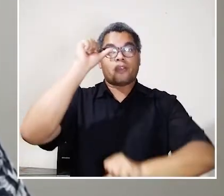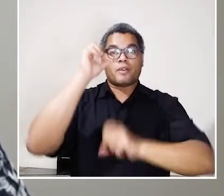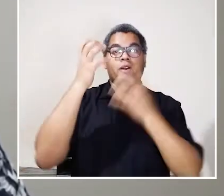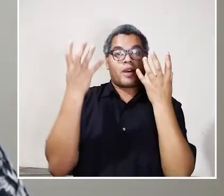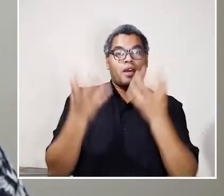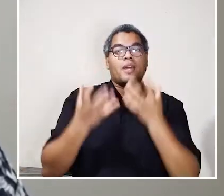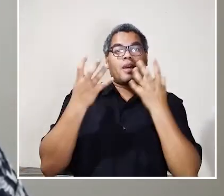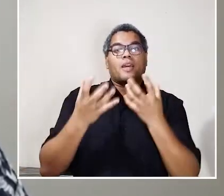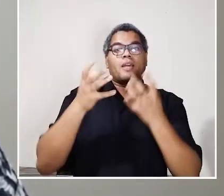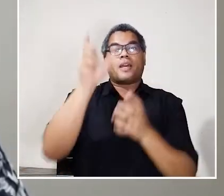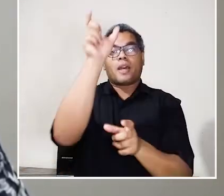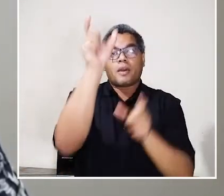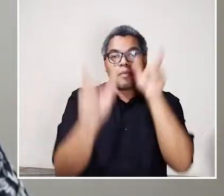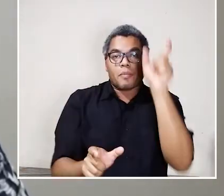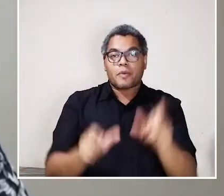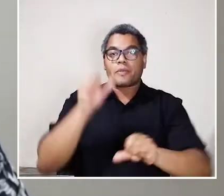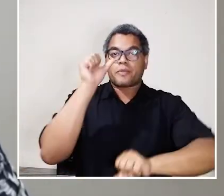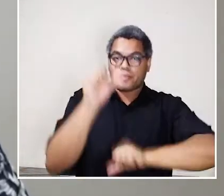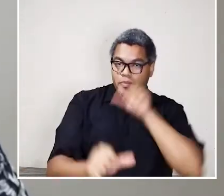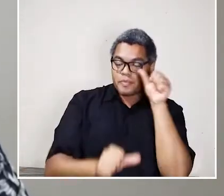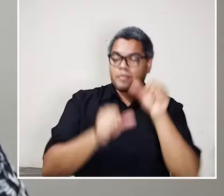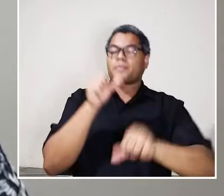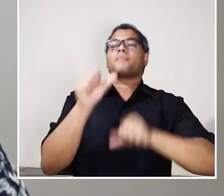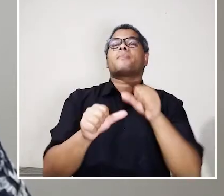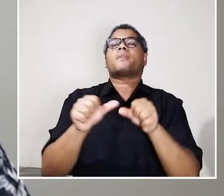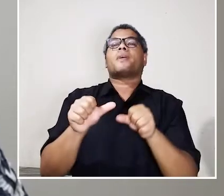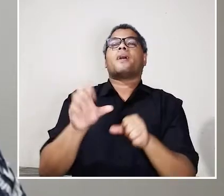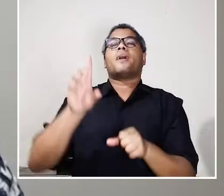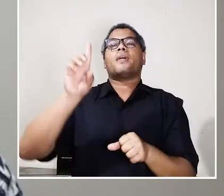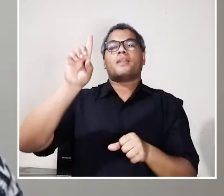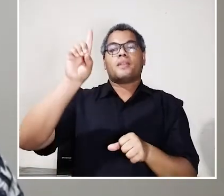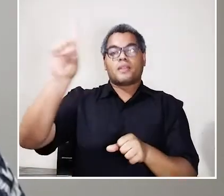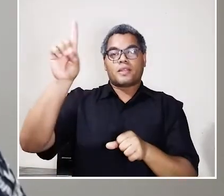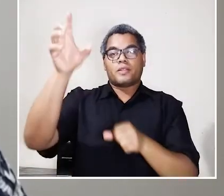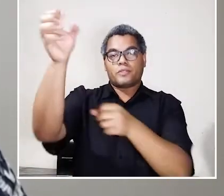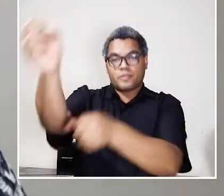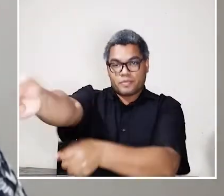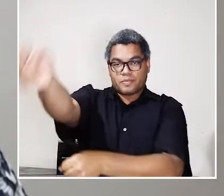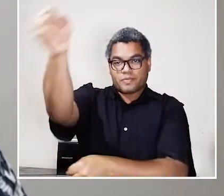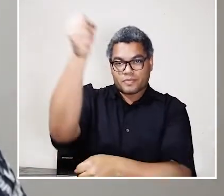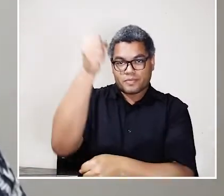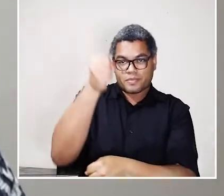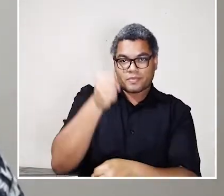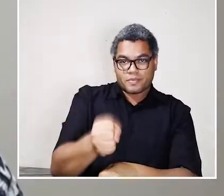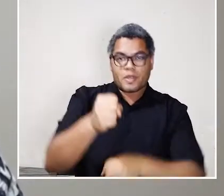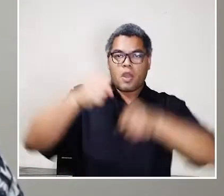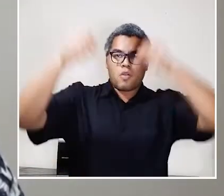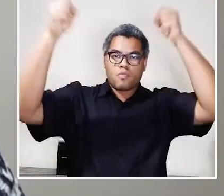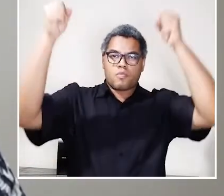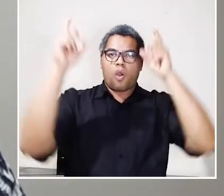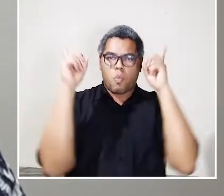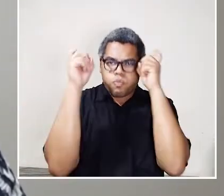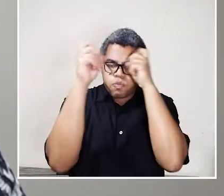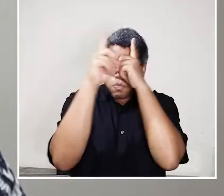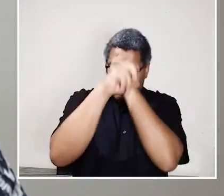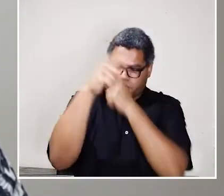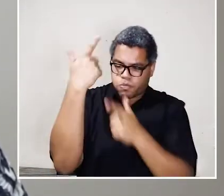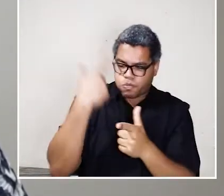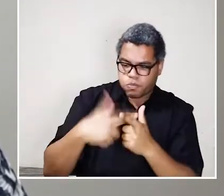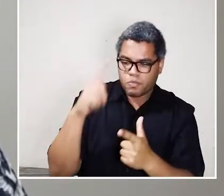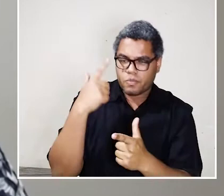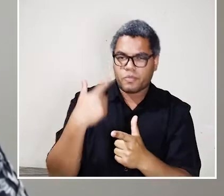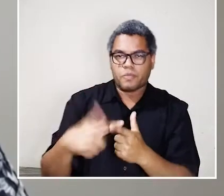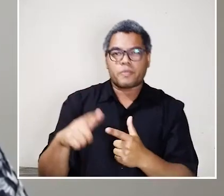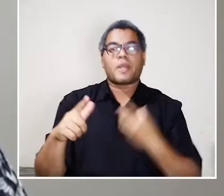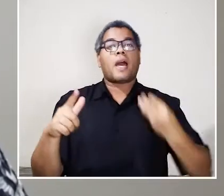homem, ele o coloca no meio de alguma tempestade. A história dos grandes homens é sempre de rudezas